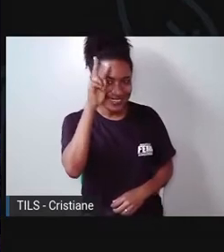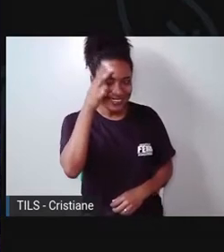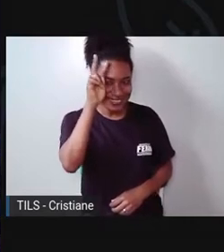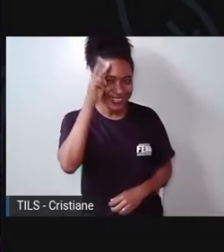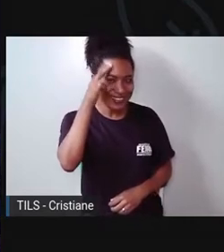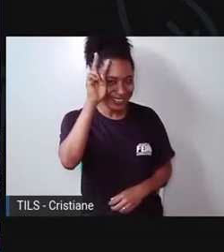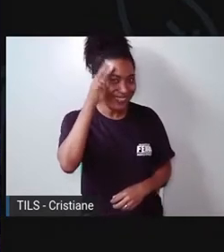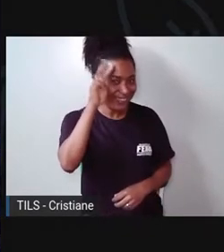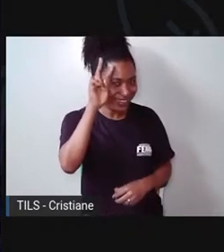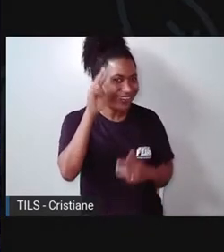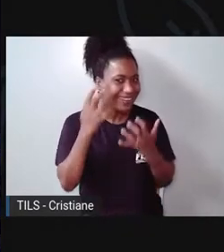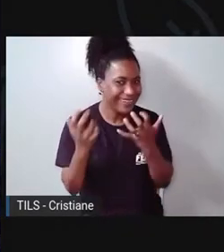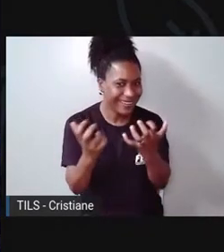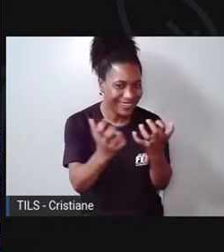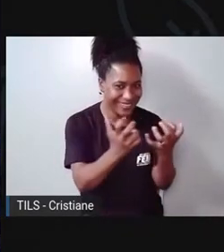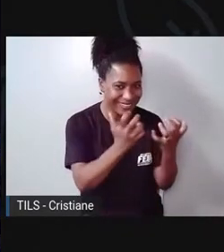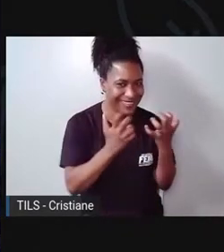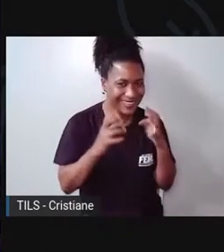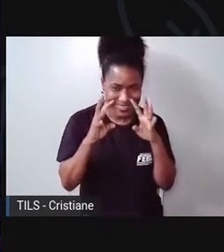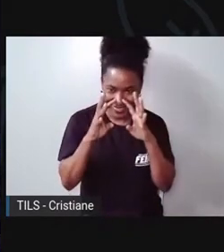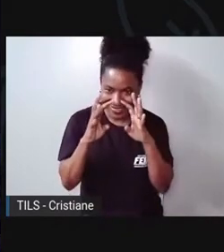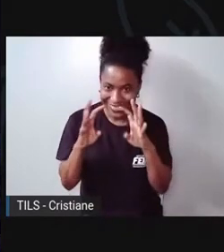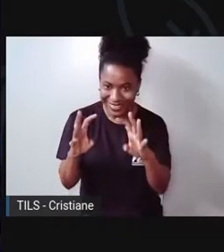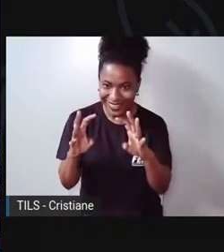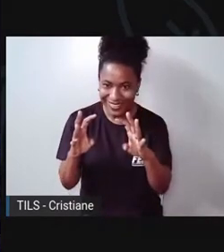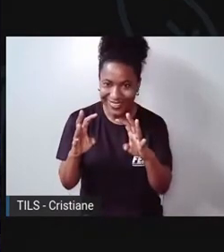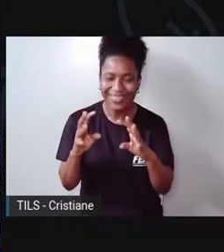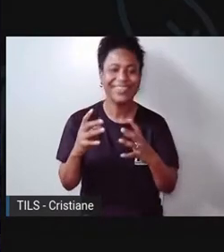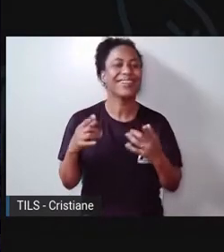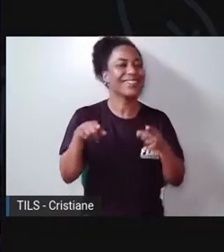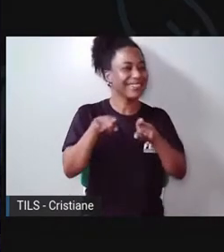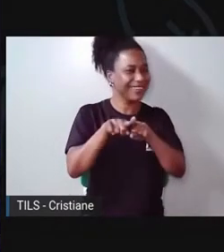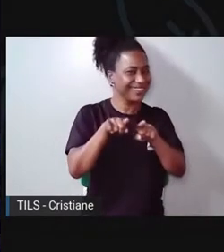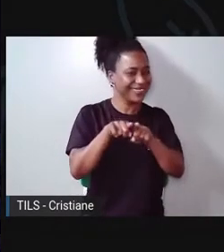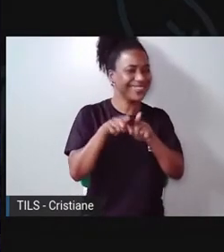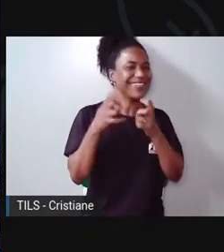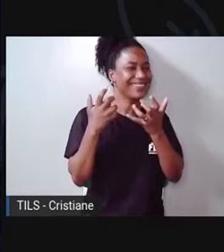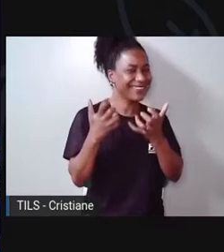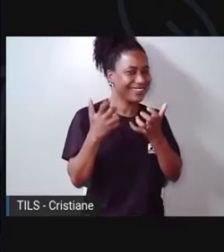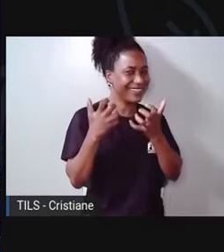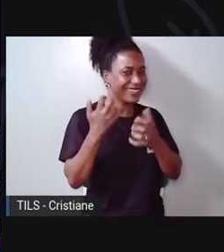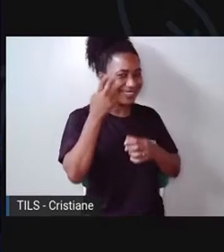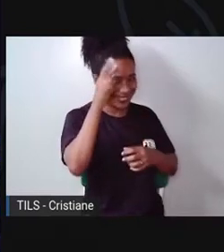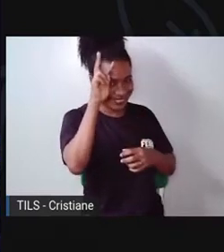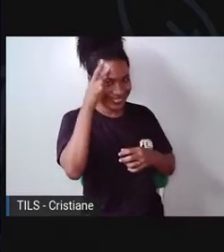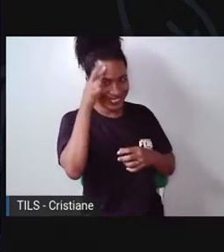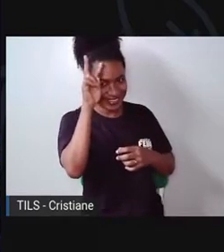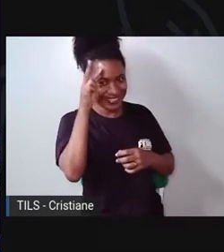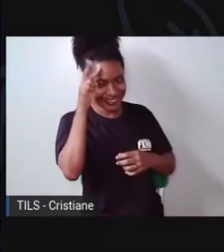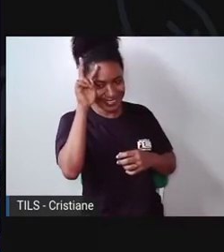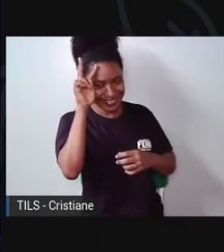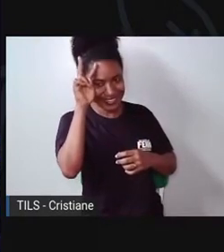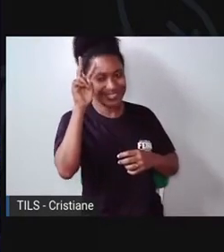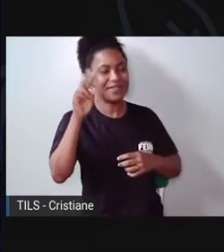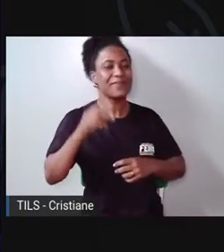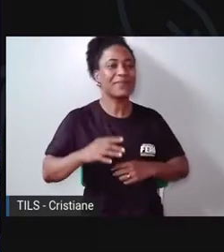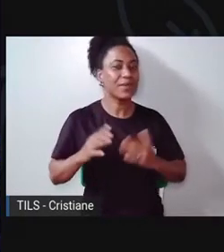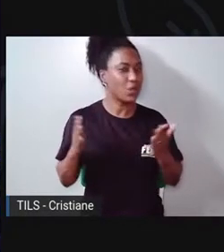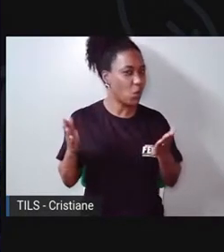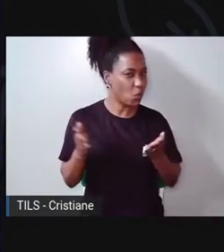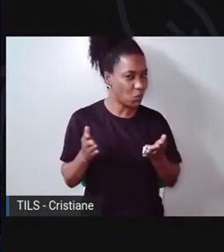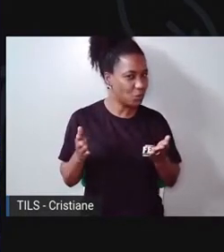história a proibida também hoje eu vou contar uma história